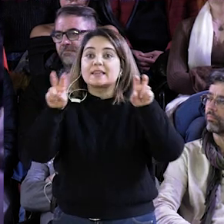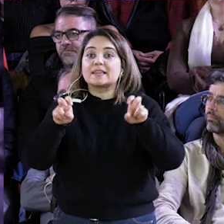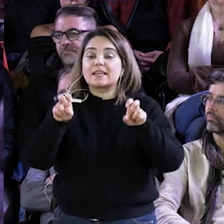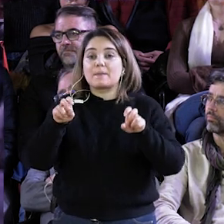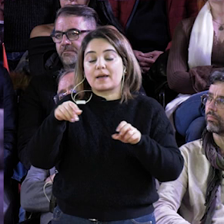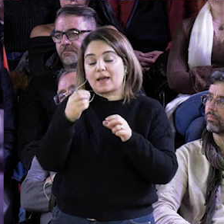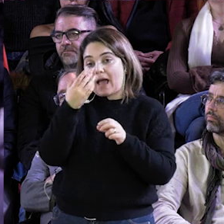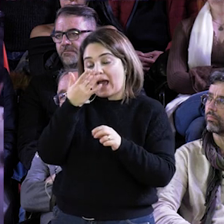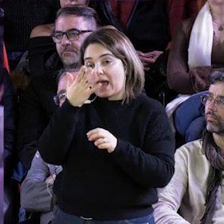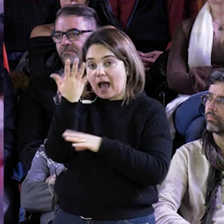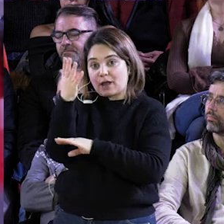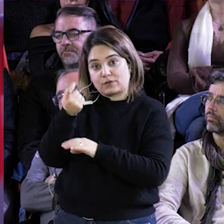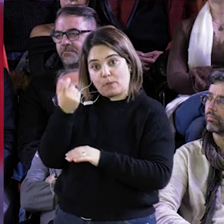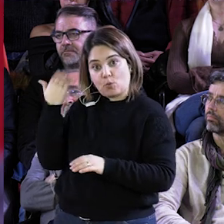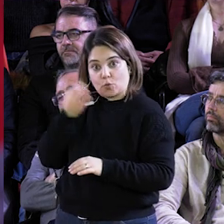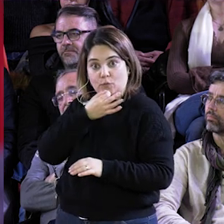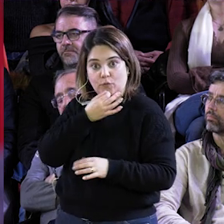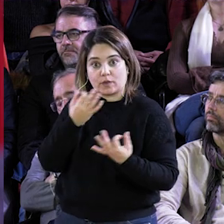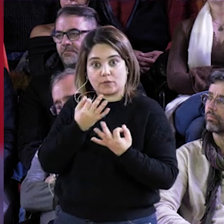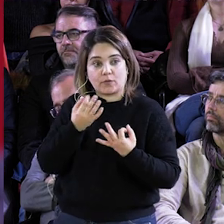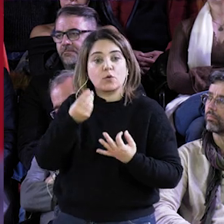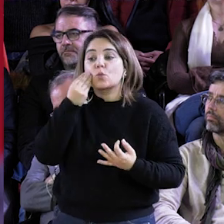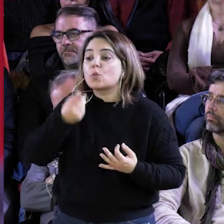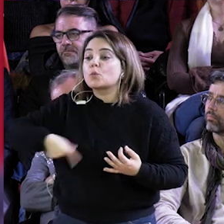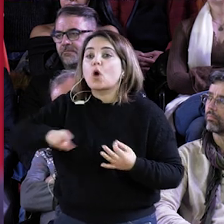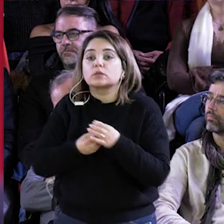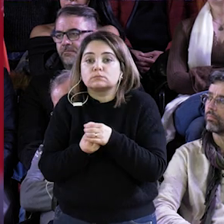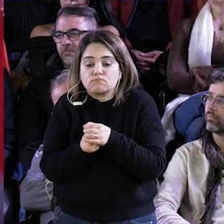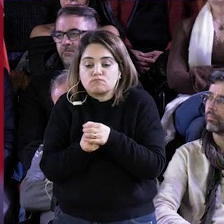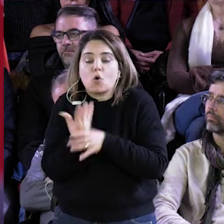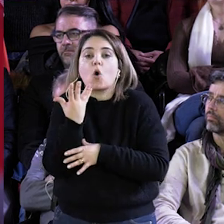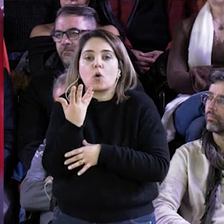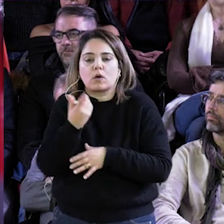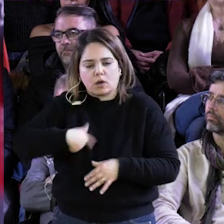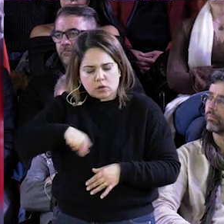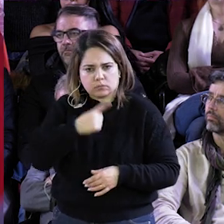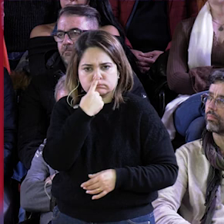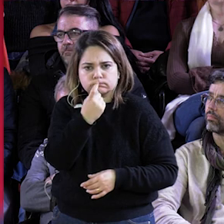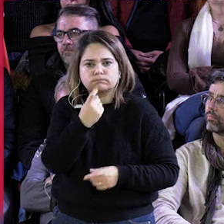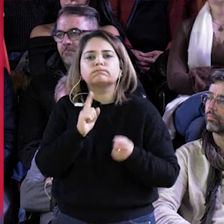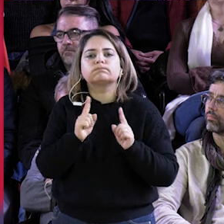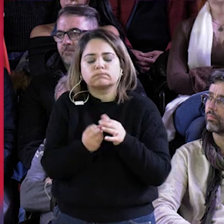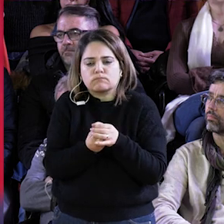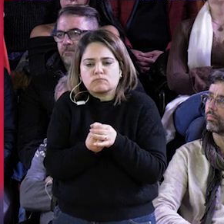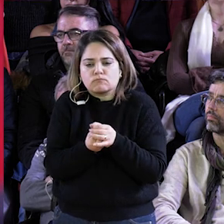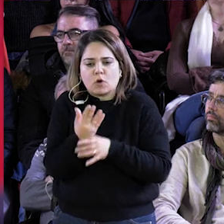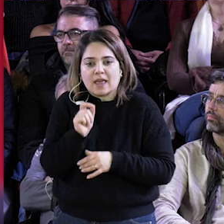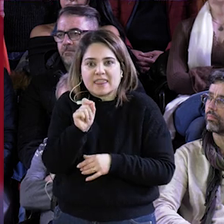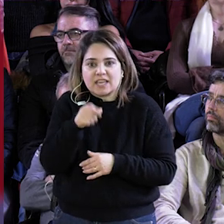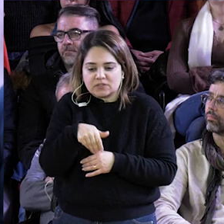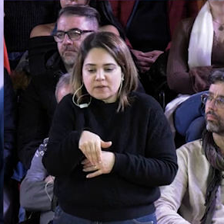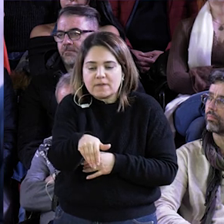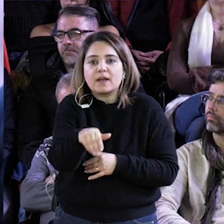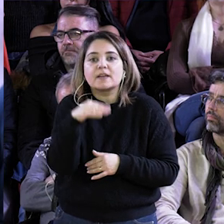Faria. O que faremos nós, então, para romper o asfalto? O que seremos capazes de fazer florir nestes últimos dias de